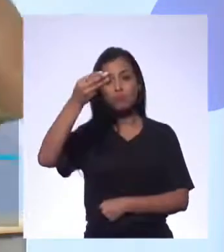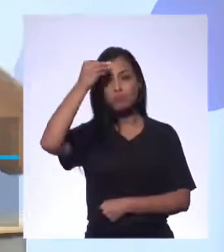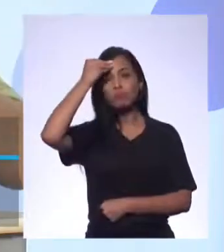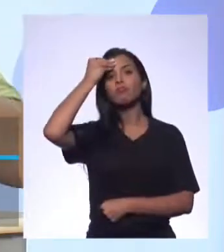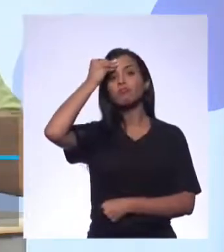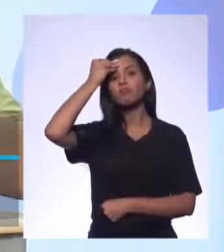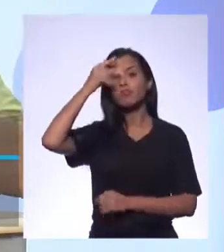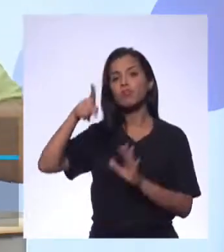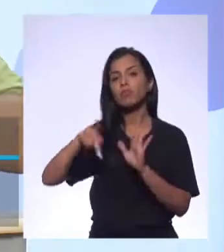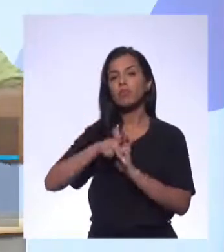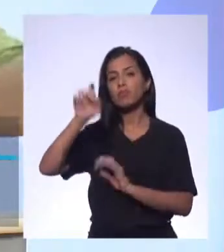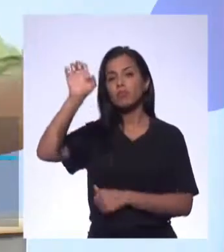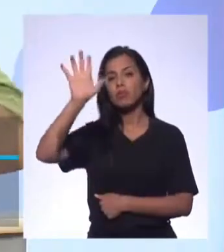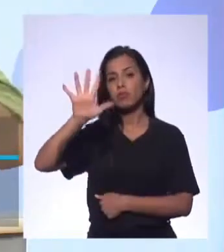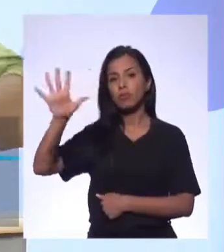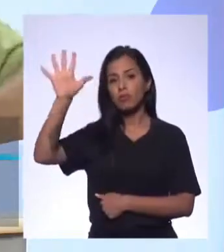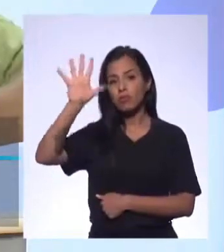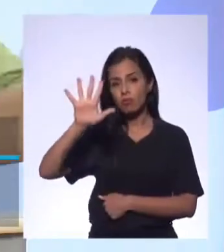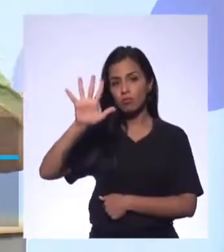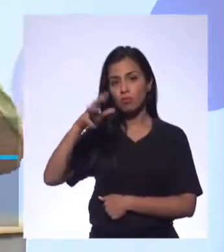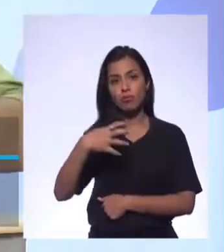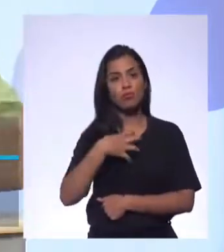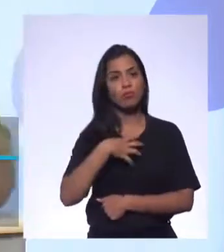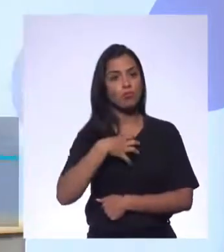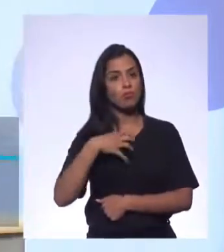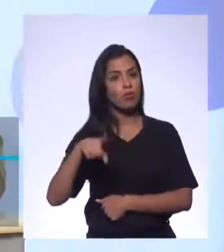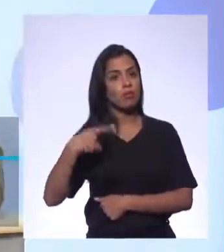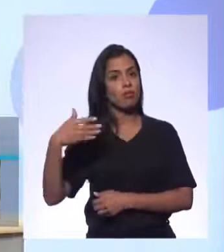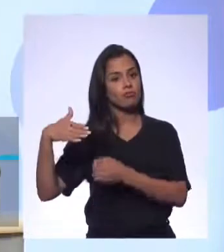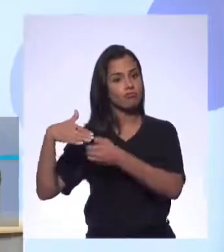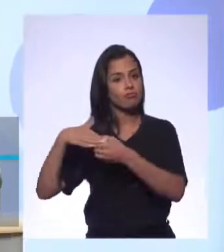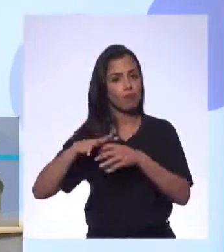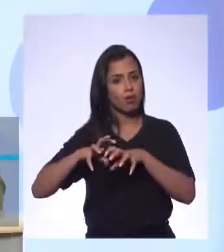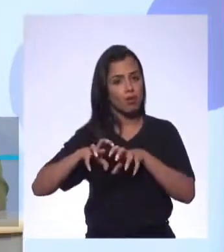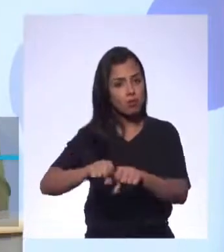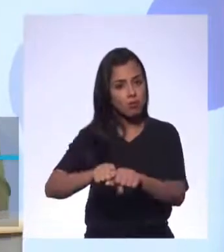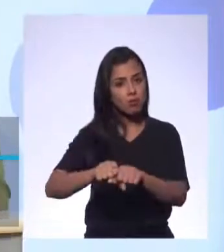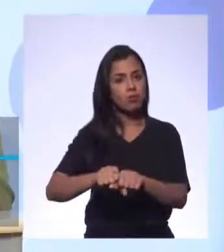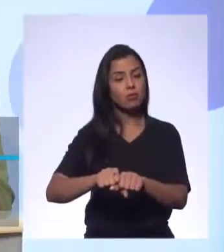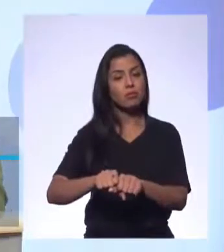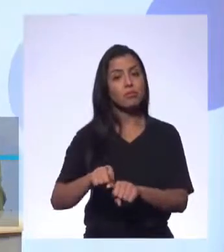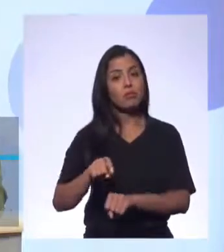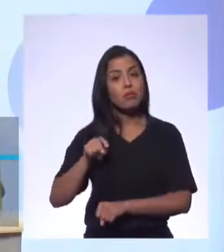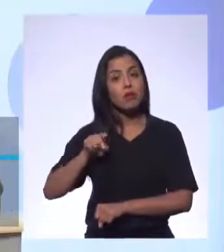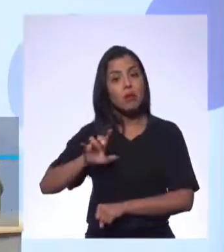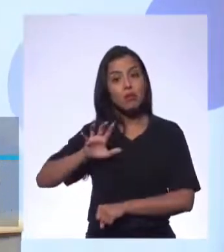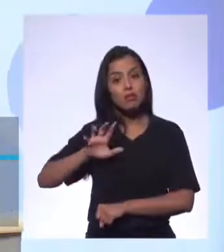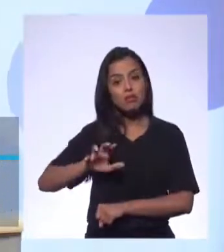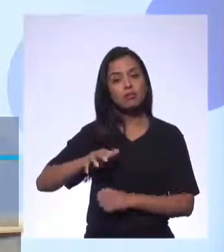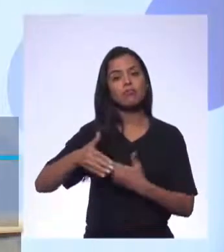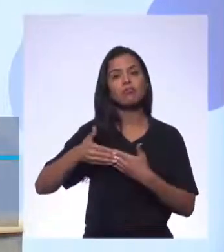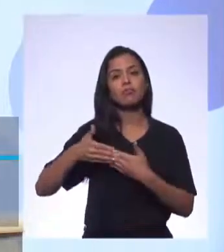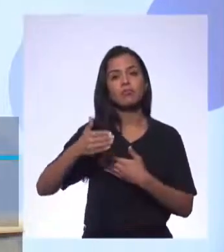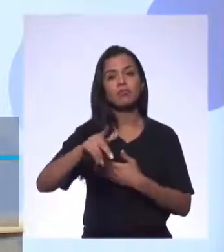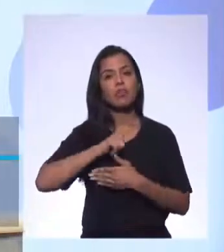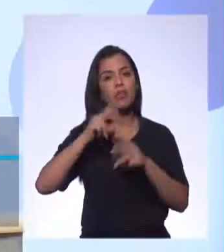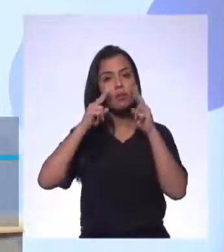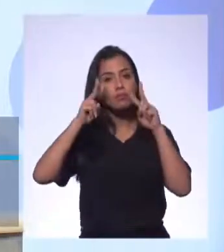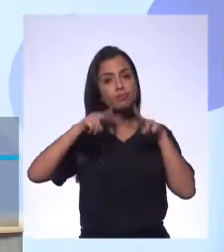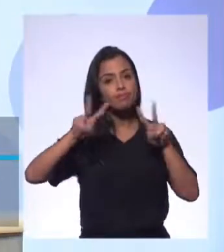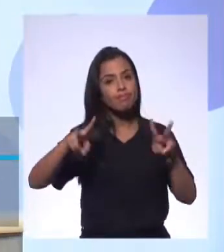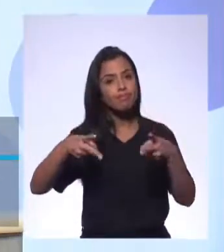mentalidade eurocêntrica pela qual nós somos colonizados, e a partir daí nós lançamos esse olhar